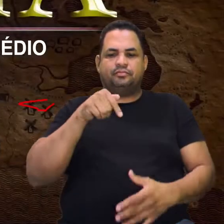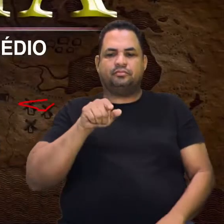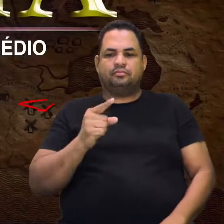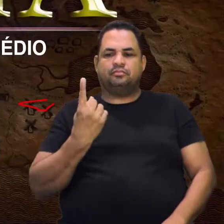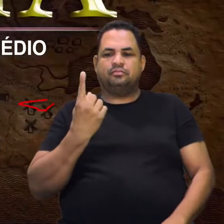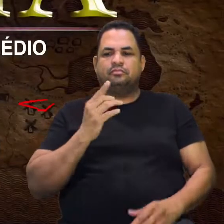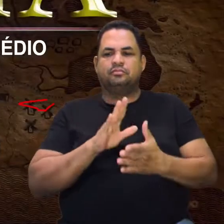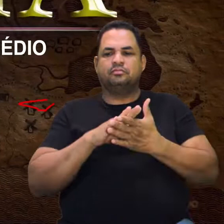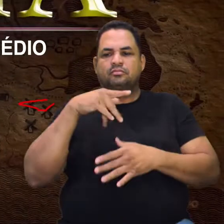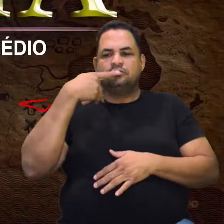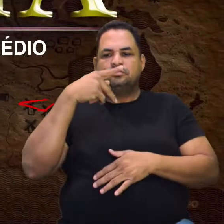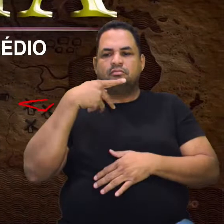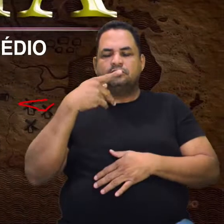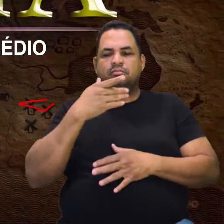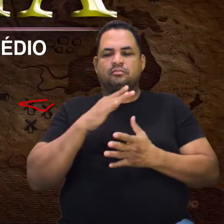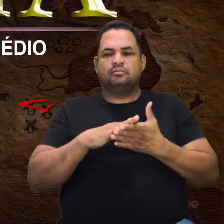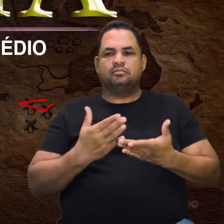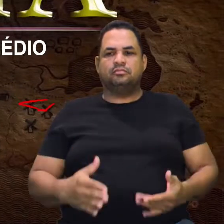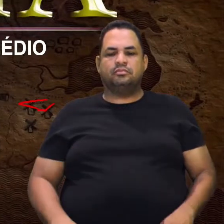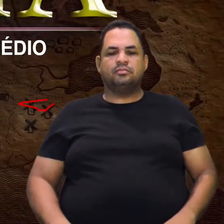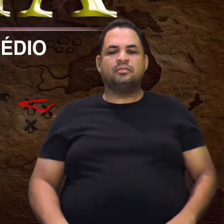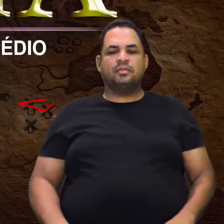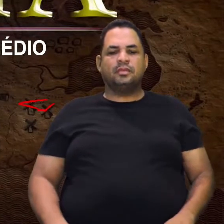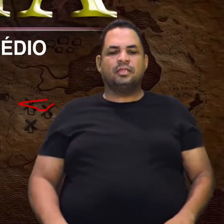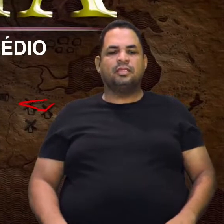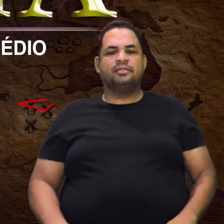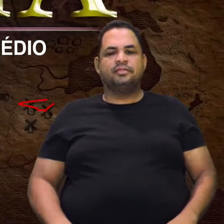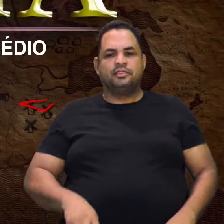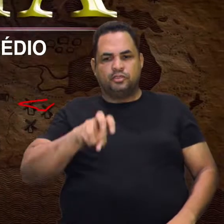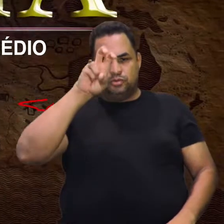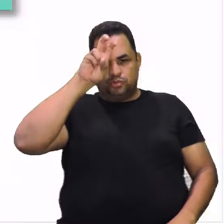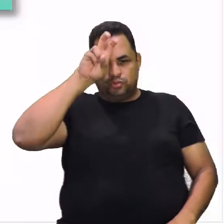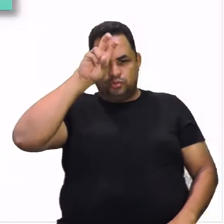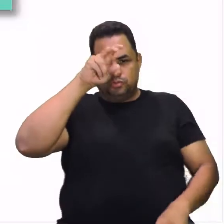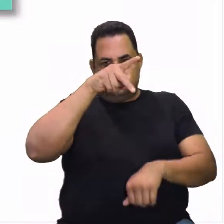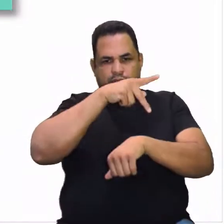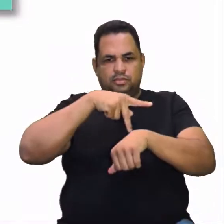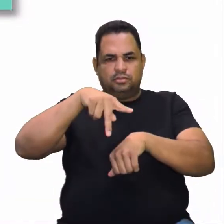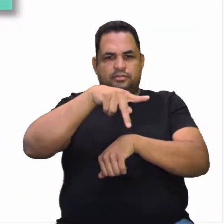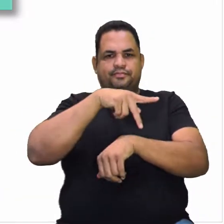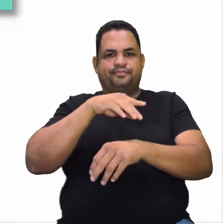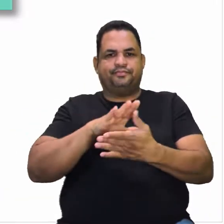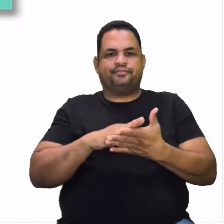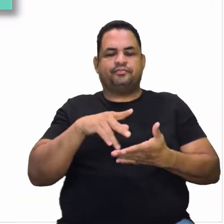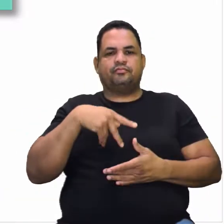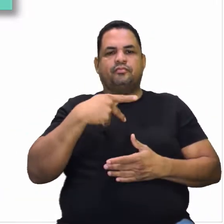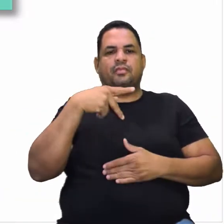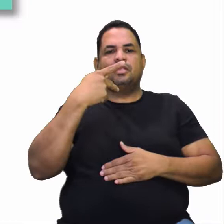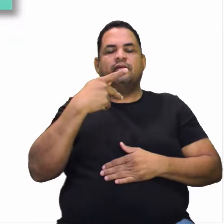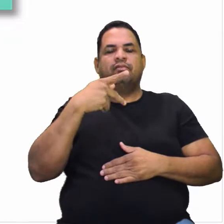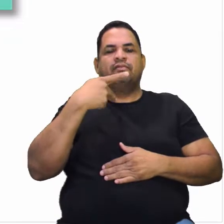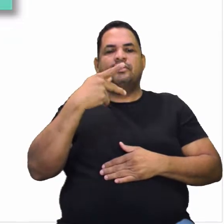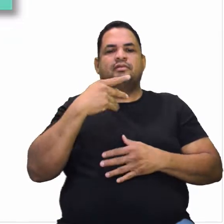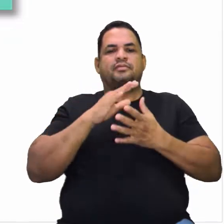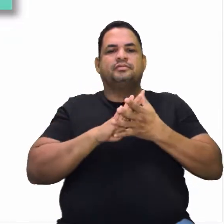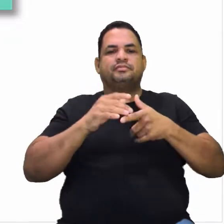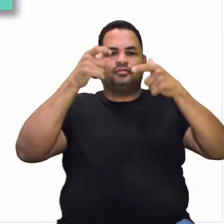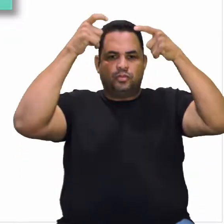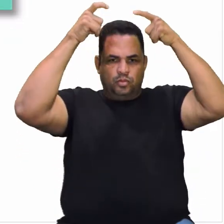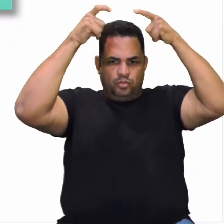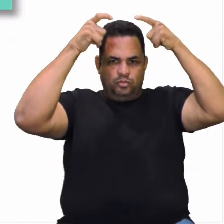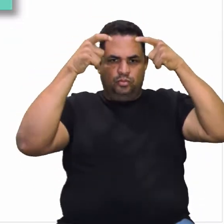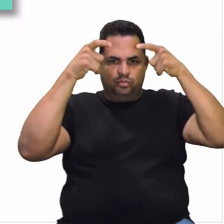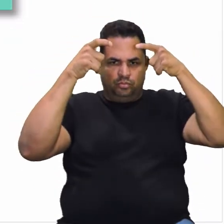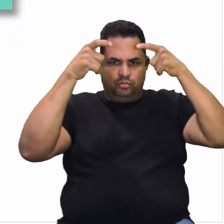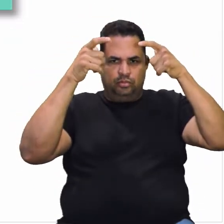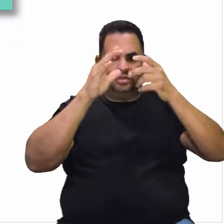que fala justamente sobre o Egito, que vai falar sobre o Império Egípcio. Como se